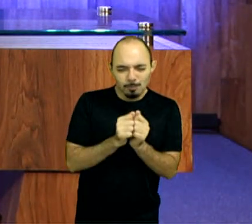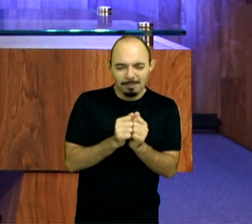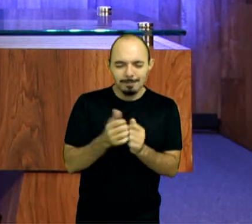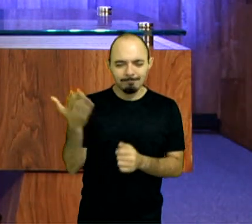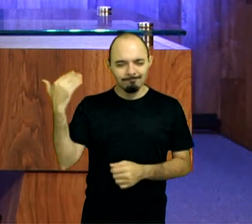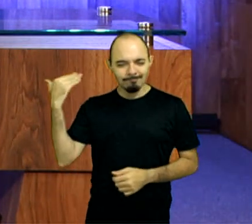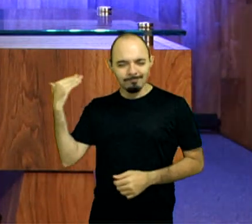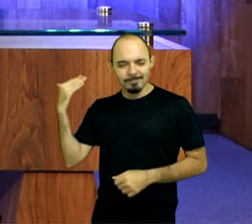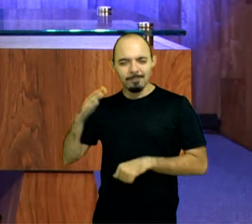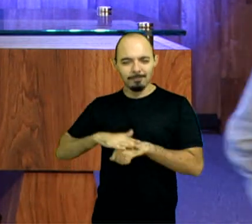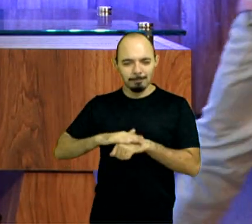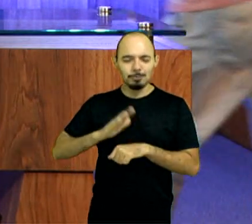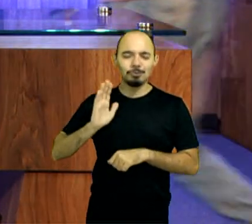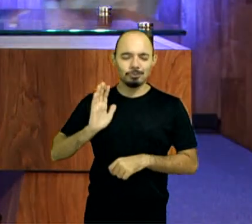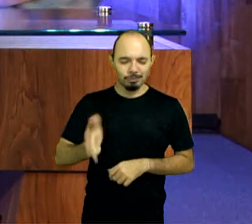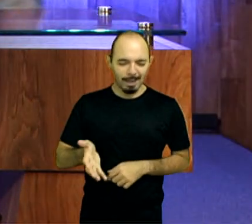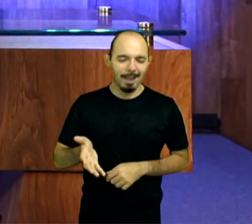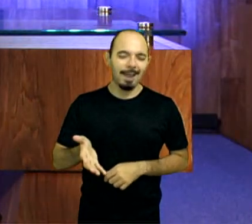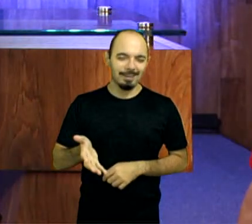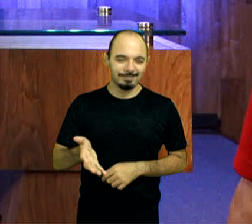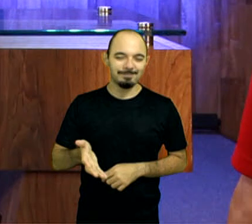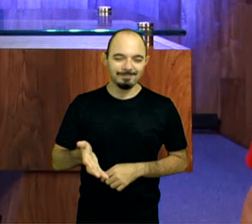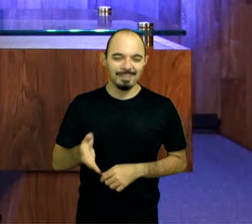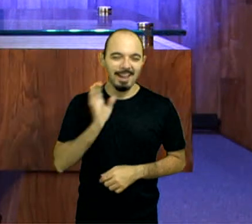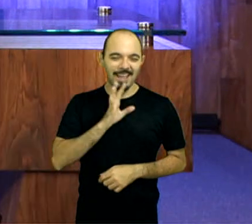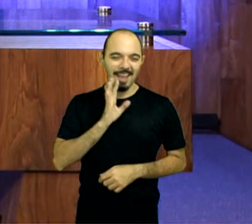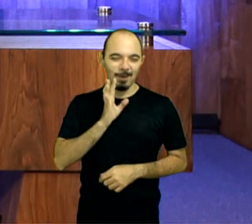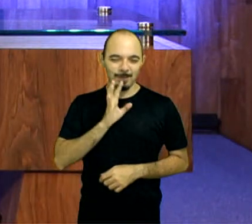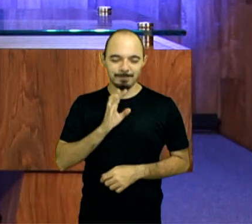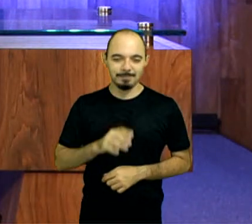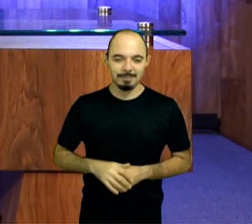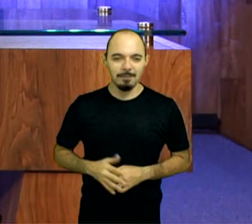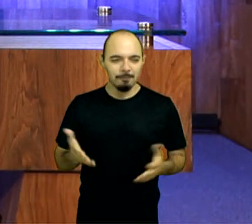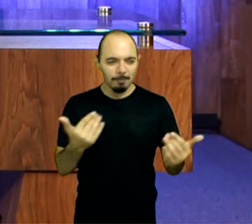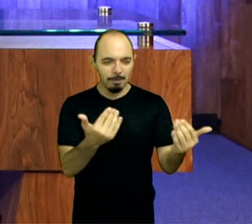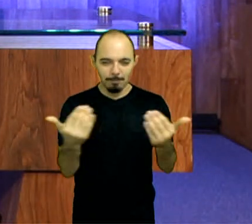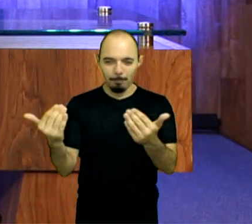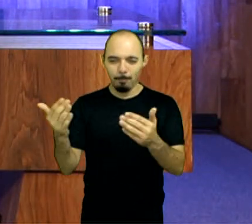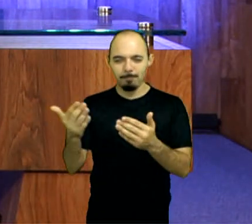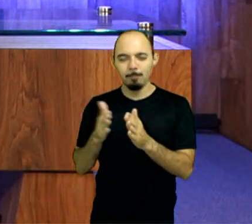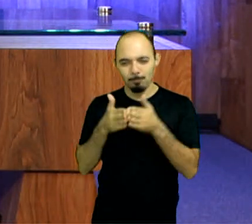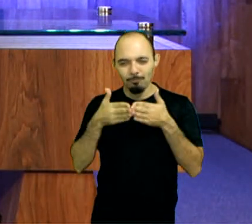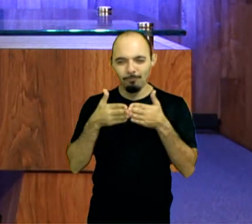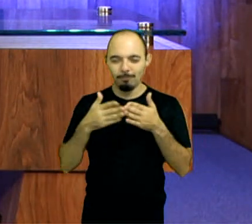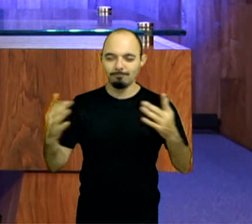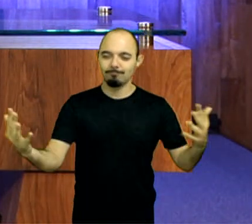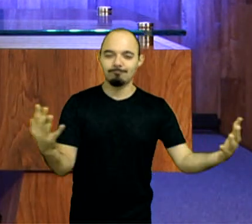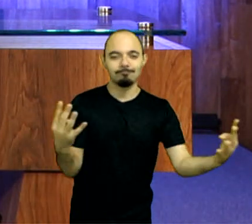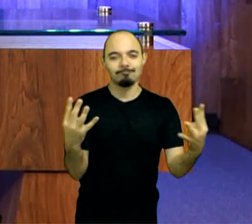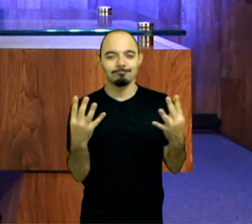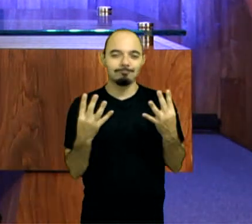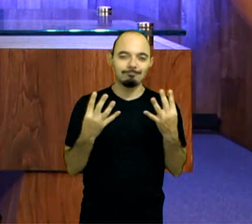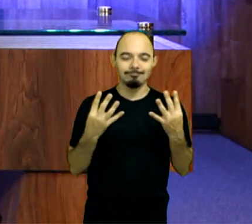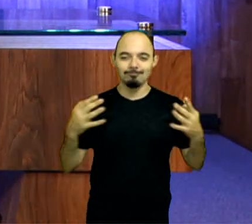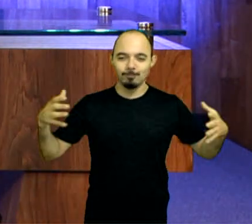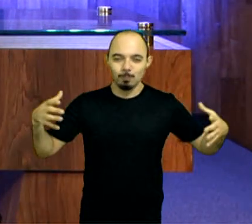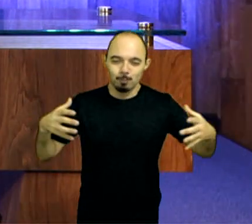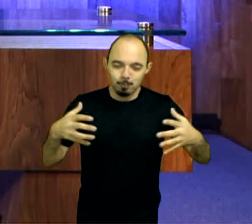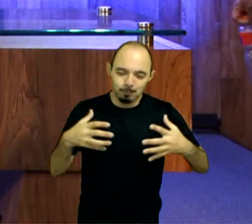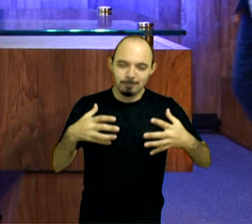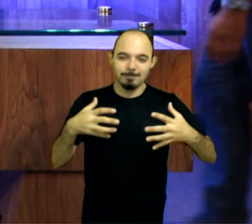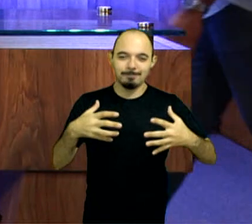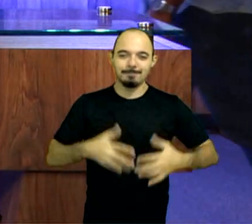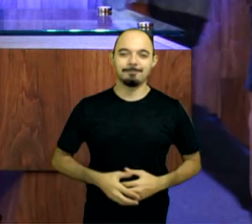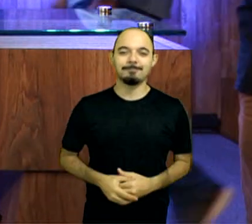Pessoal, Babinha, pode ir lá para o teclado. Pode ir. Vem cá para a gente orar. Vamos orar juntos aqui. Vamos orar juntos. Isso,